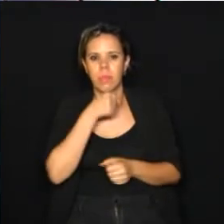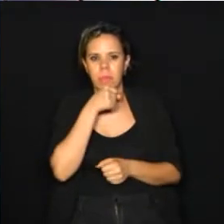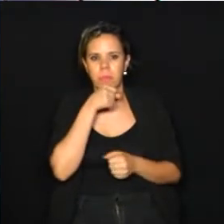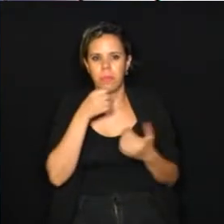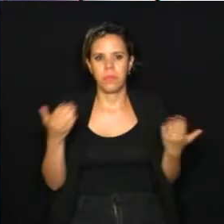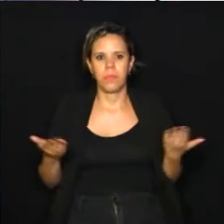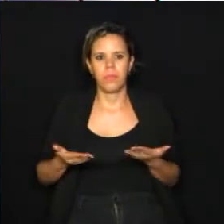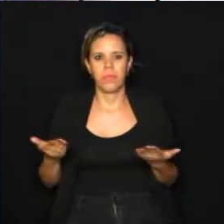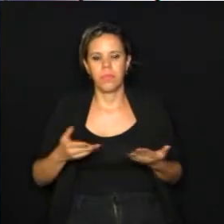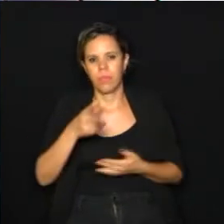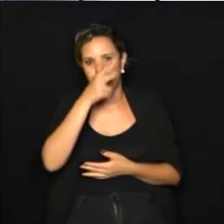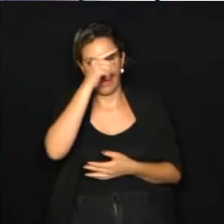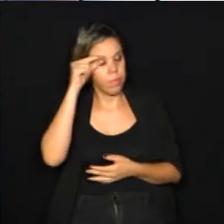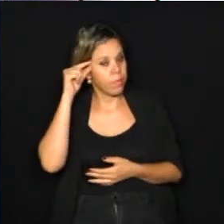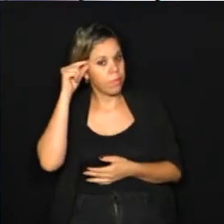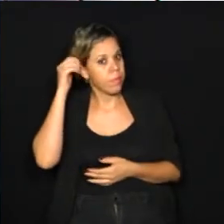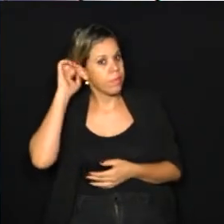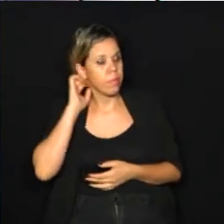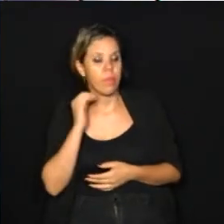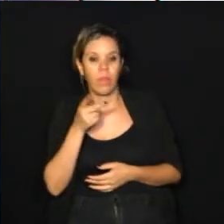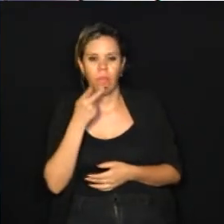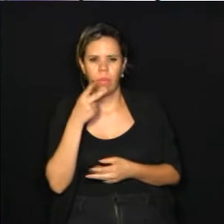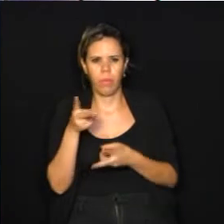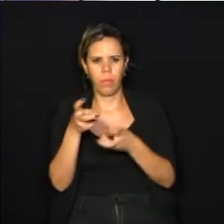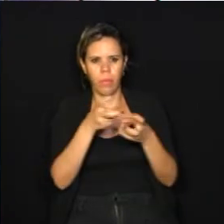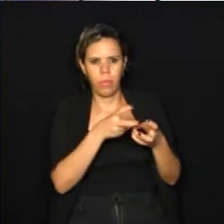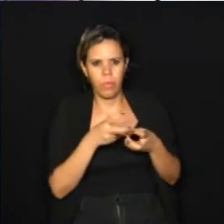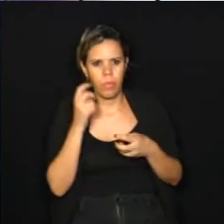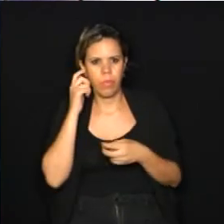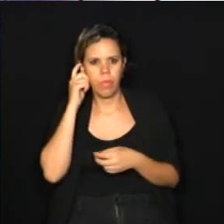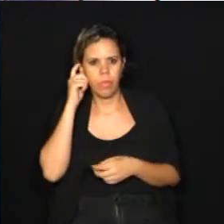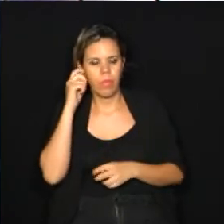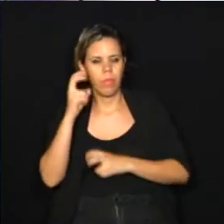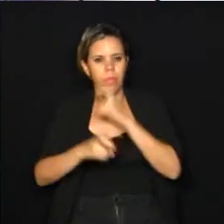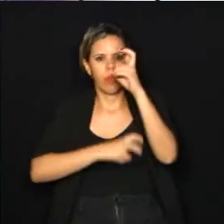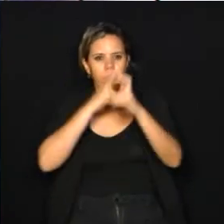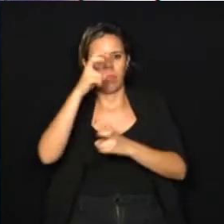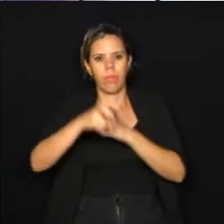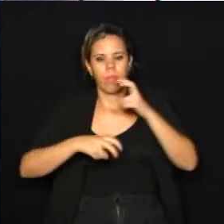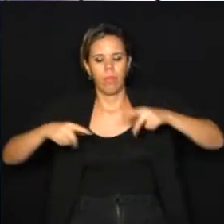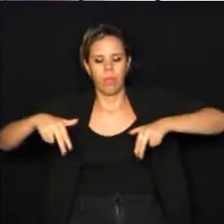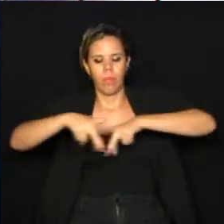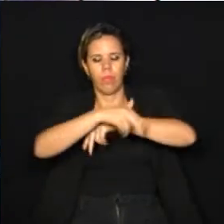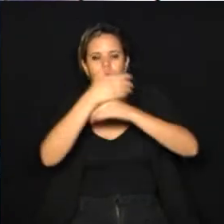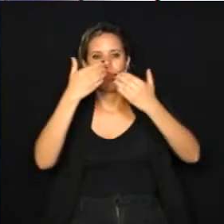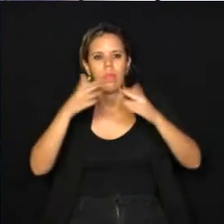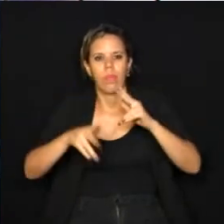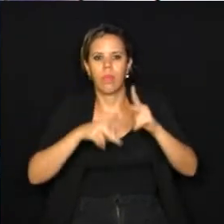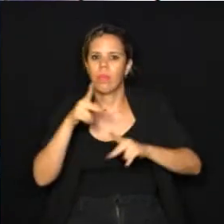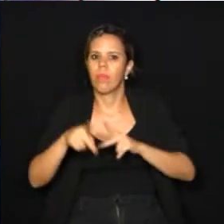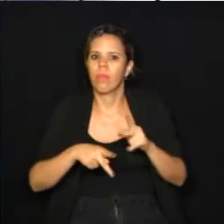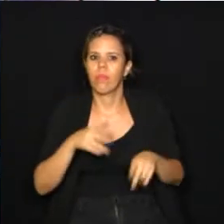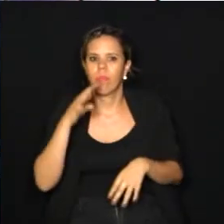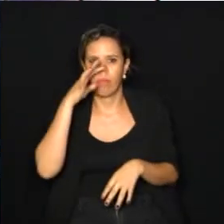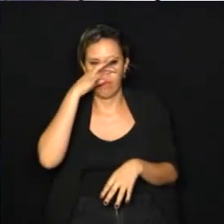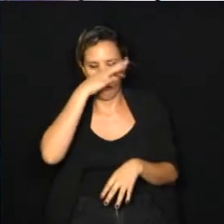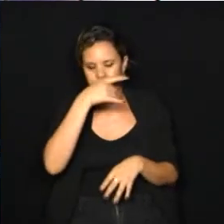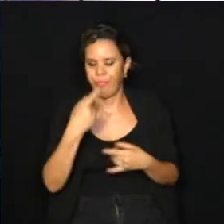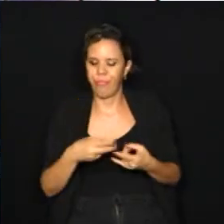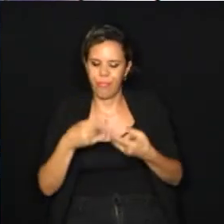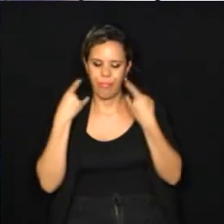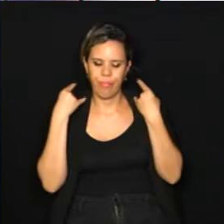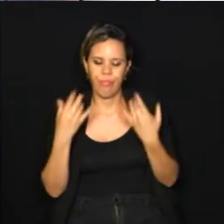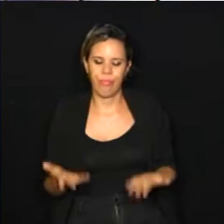hoje, o prefeito disse que já percebeu que em parques, nessas caminhadas ao ar livre, muita gente está sem usar máscara